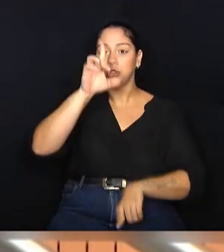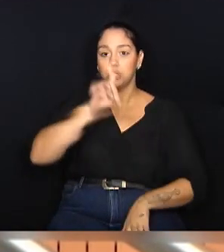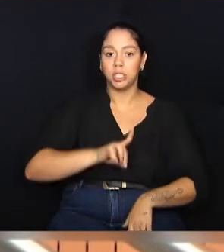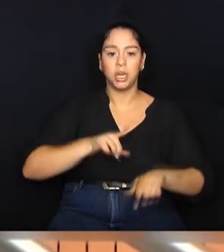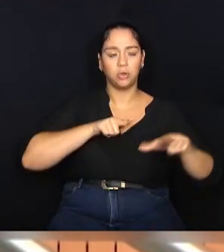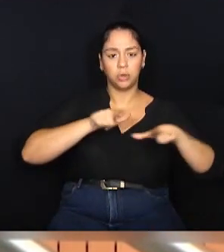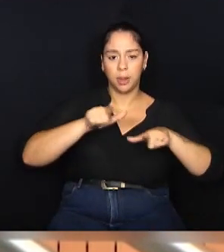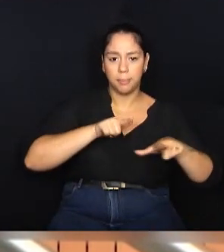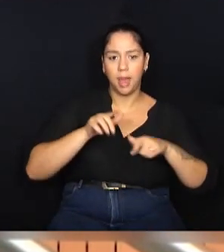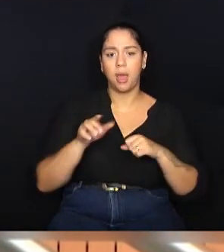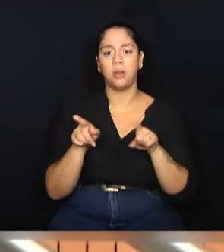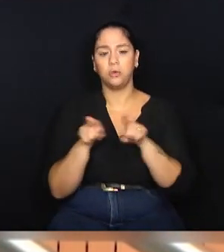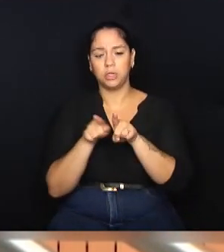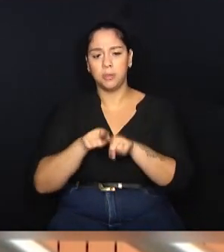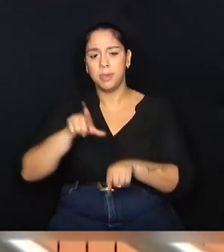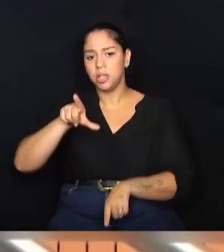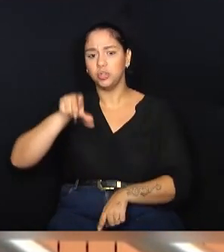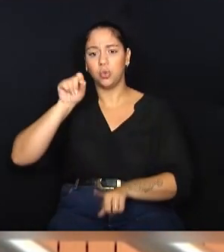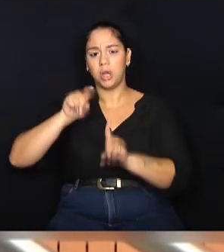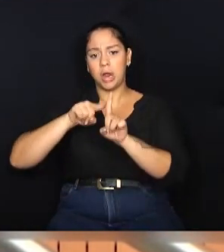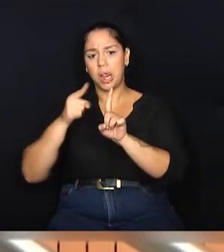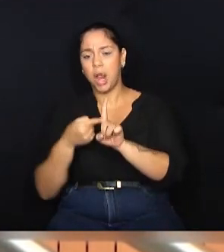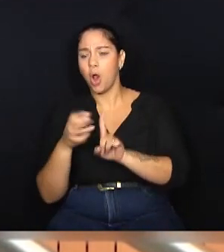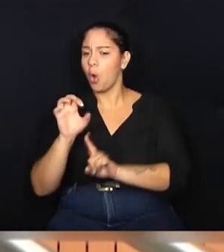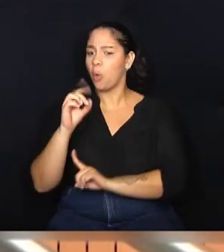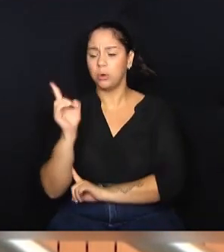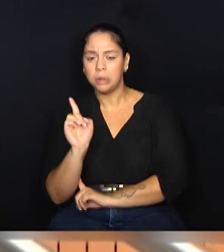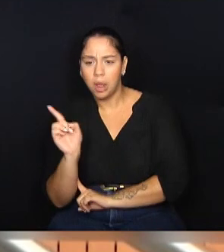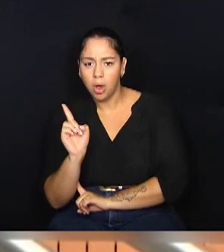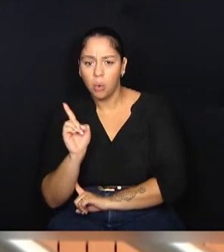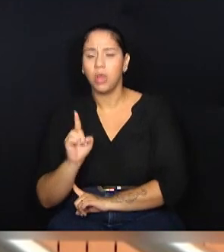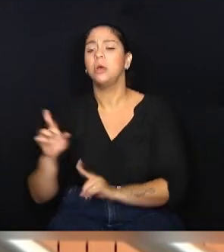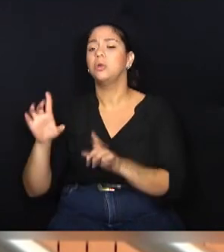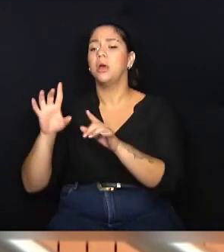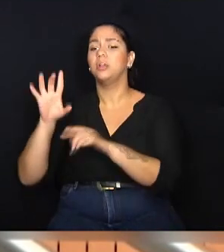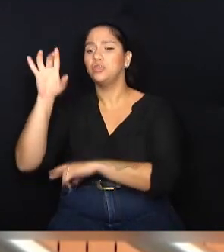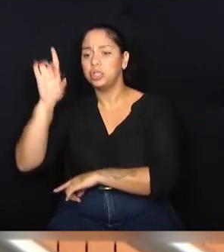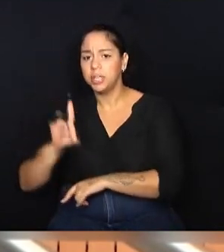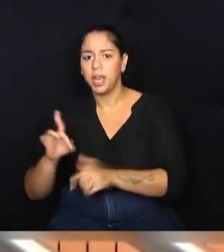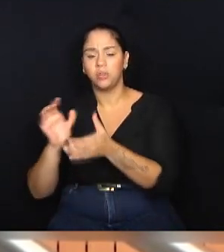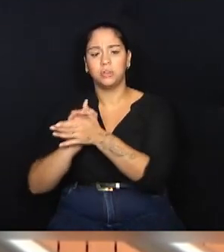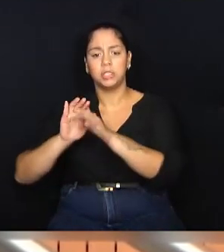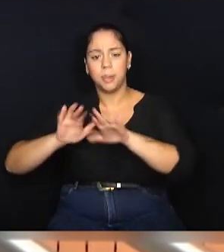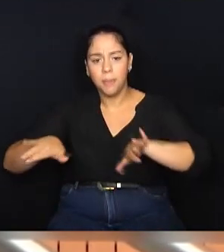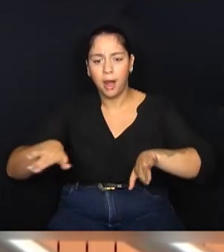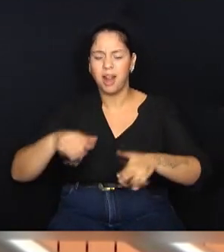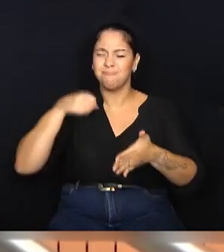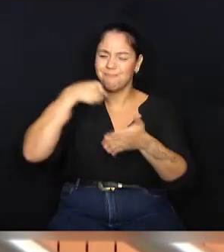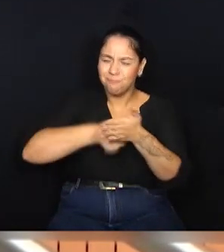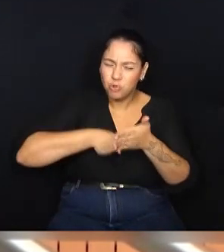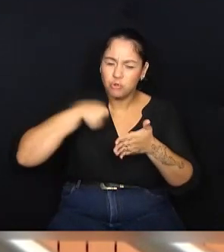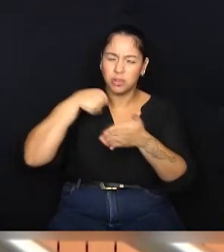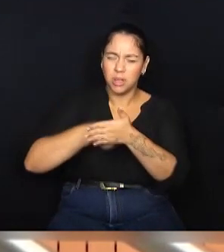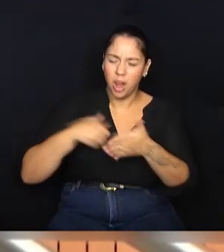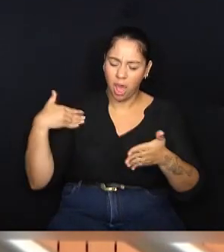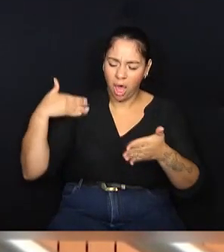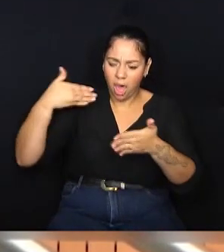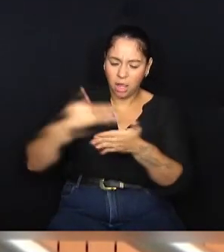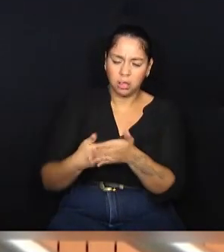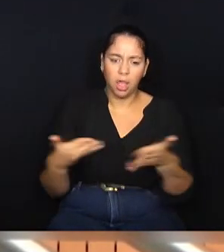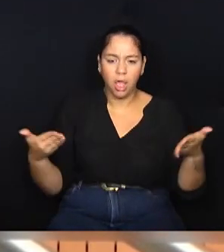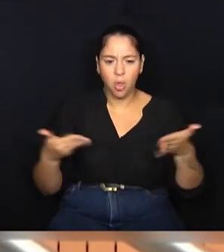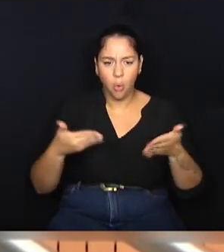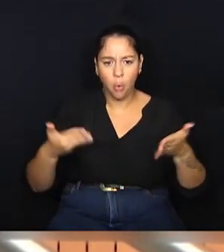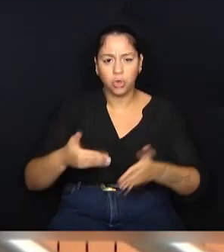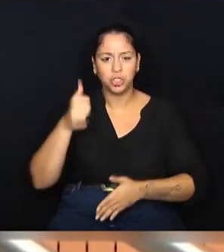maternidade, o direito ao divórcio. Foi muita luta que nos levou até aqui. Muitas mulheres enfrentaram